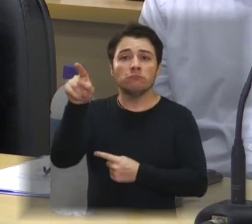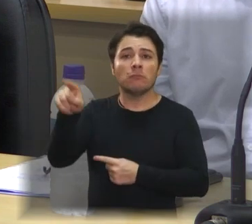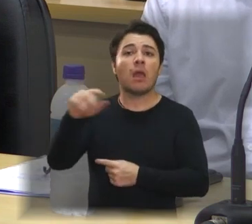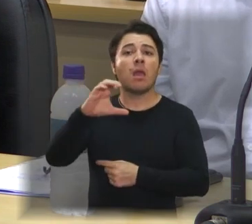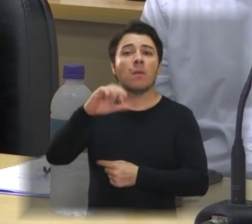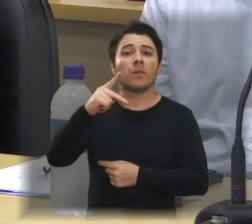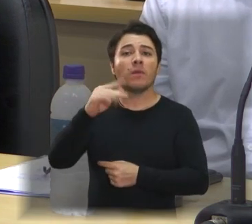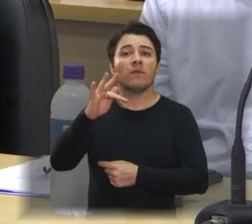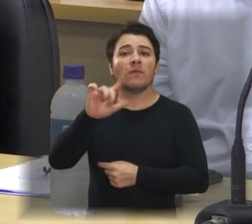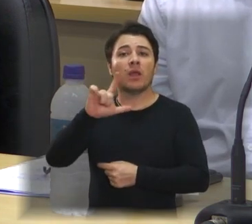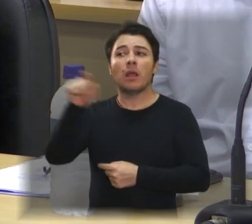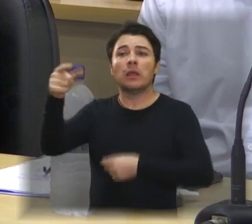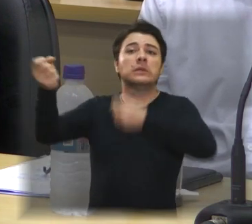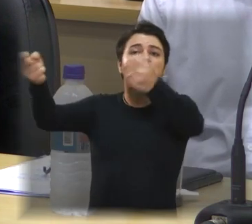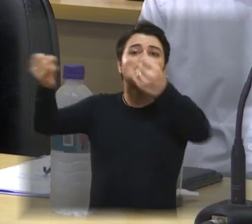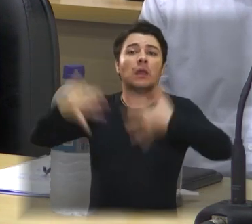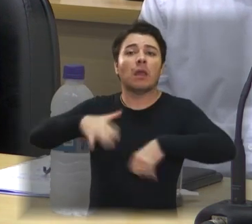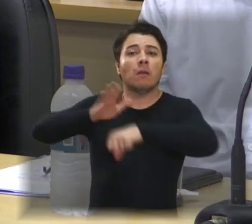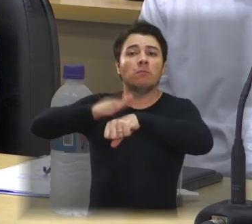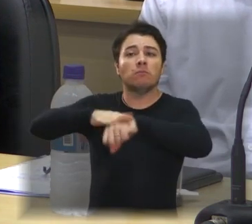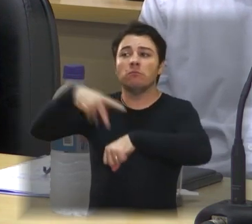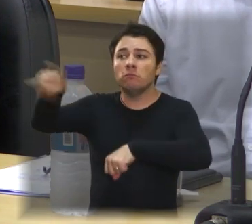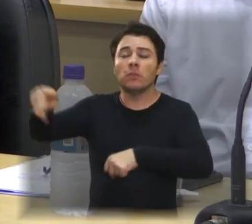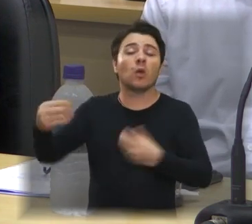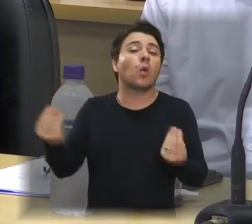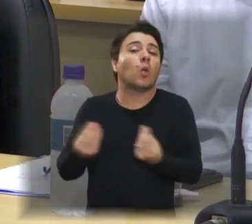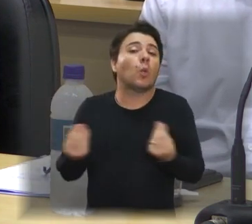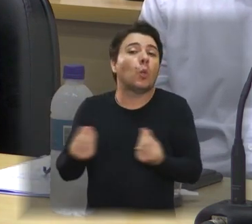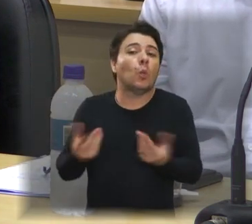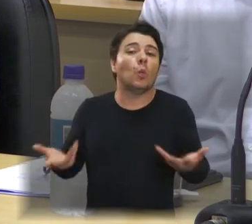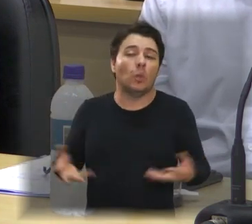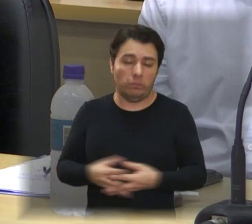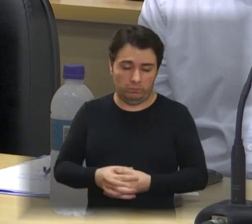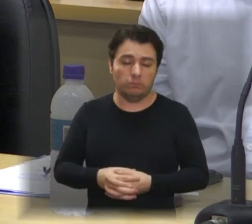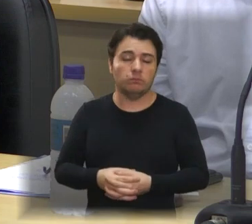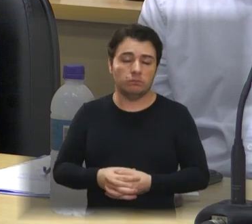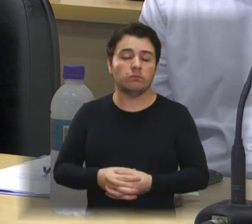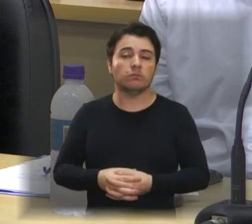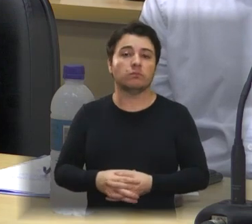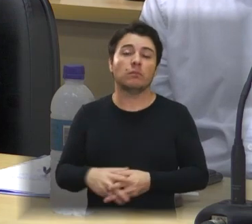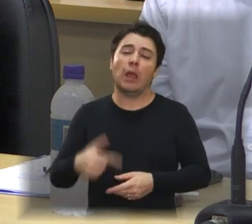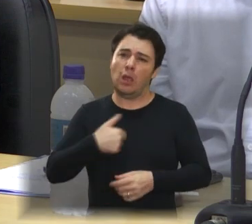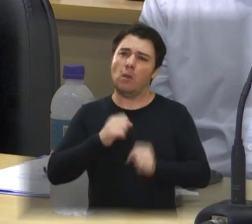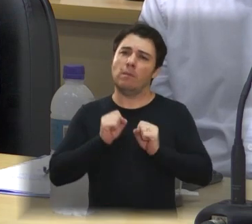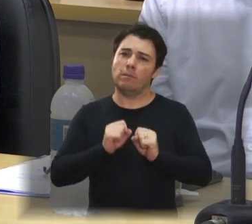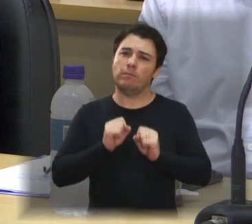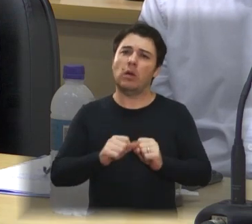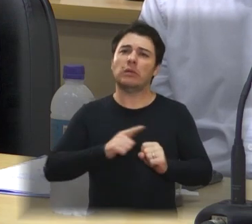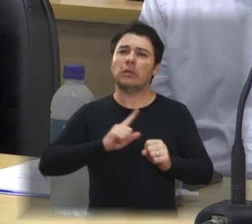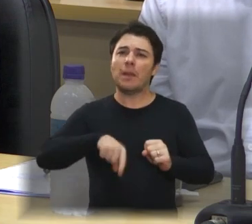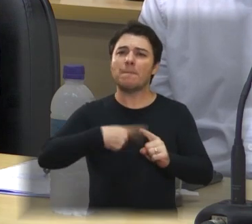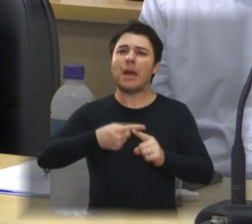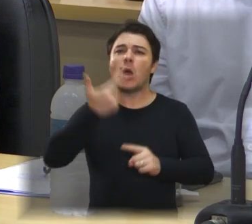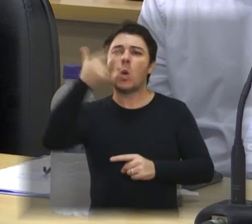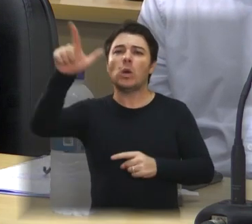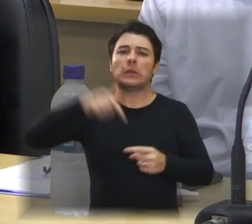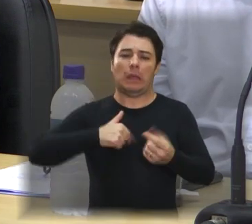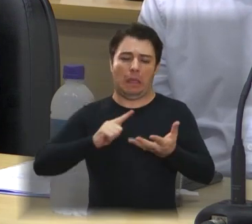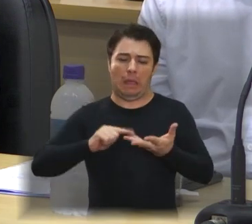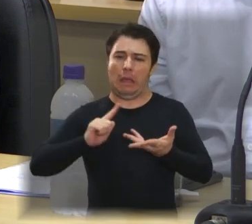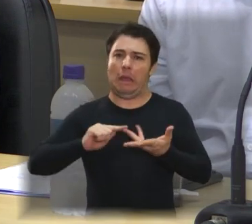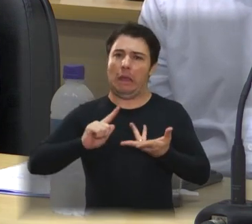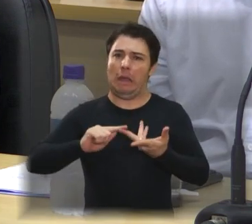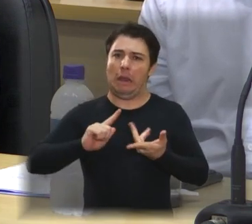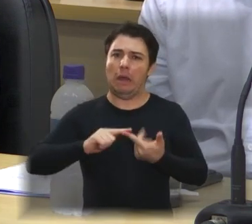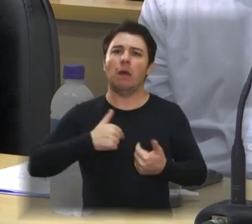outras informações sobre a ocorrência dos cortes de energia de energia elétrica eu poderia apontar até outros problemas como